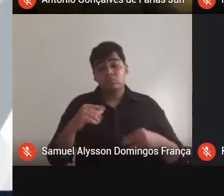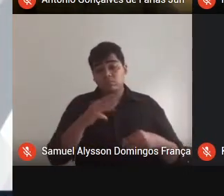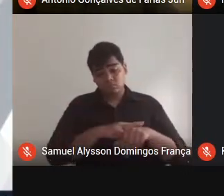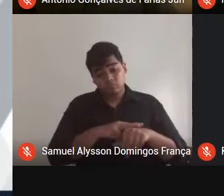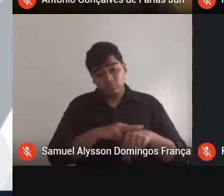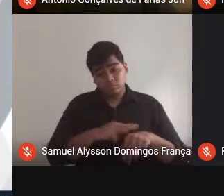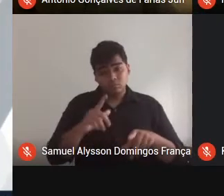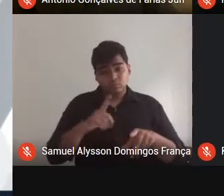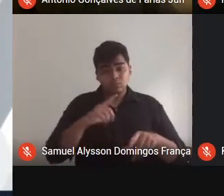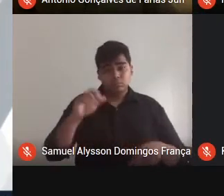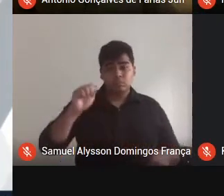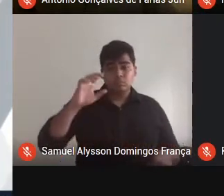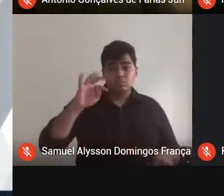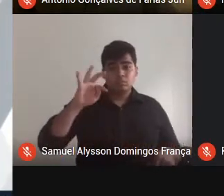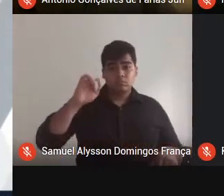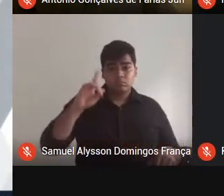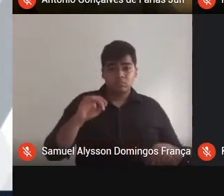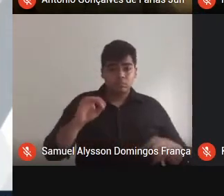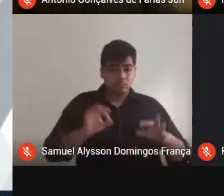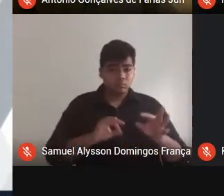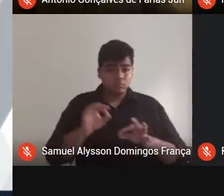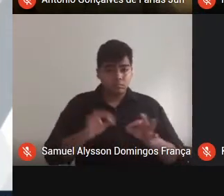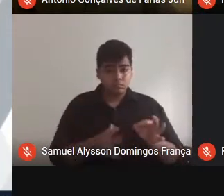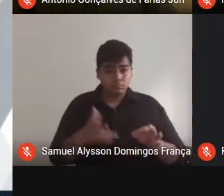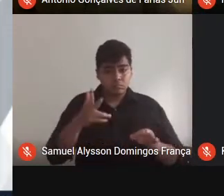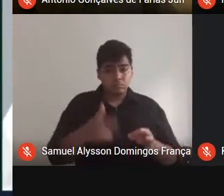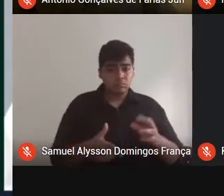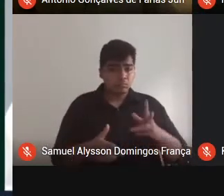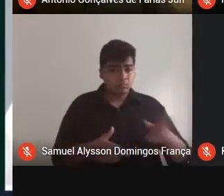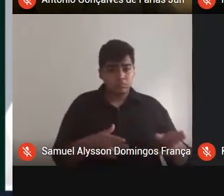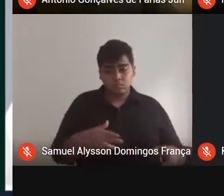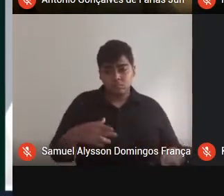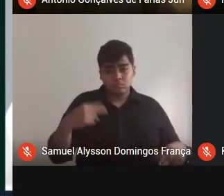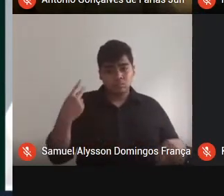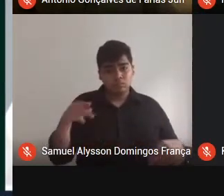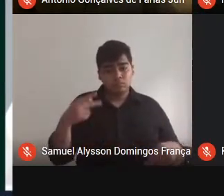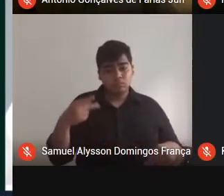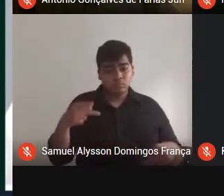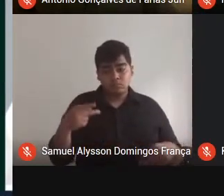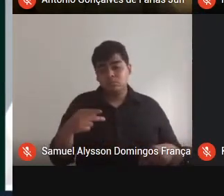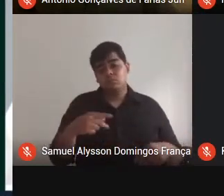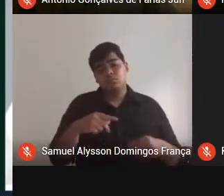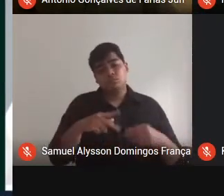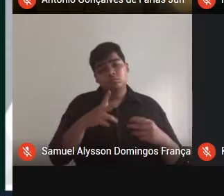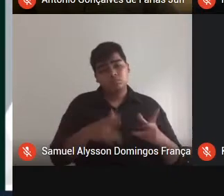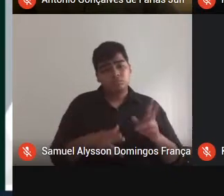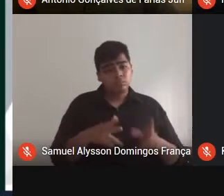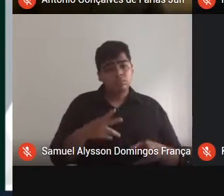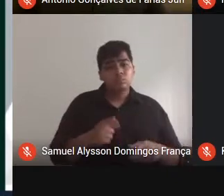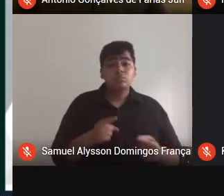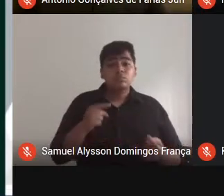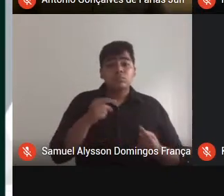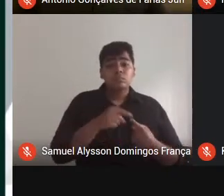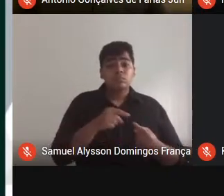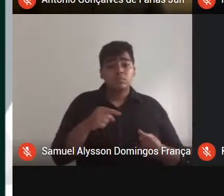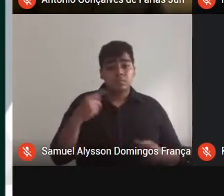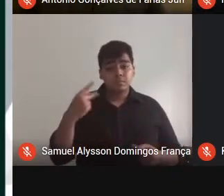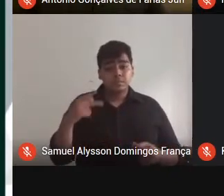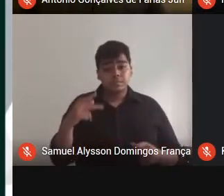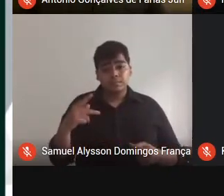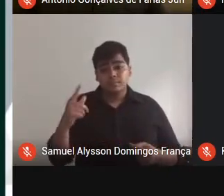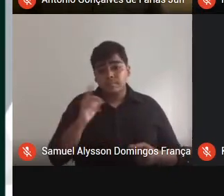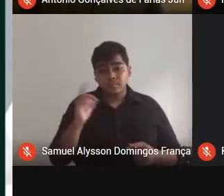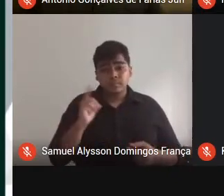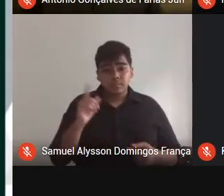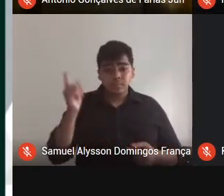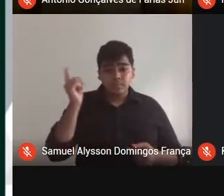formando, né, as figuras, medindo, cortando, ele mesmo cortava as figuras, vai medindo, né. O objetivo é que ele pudesse